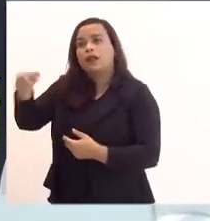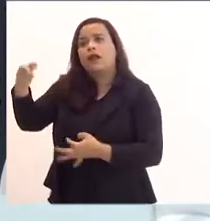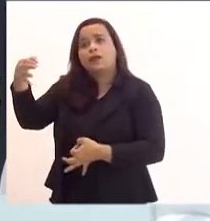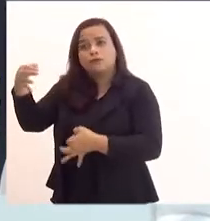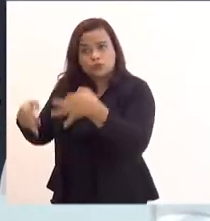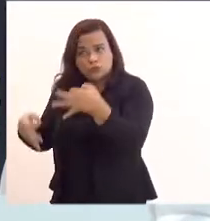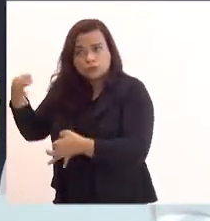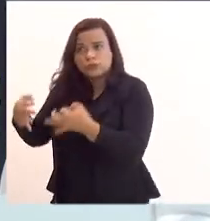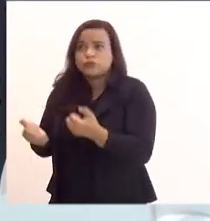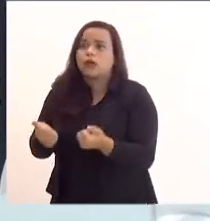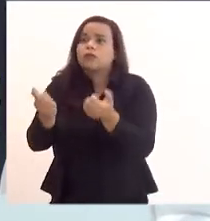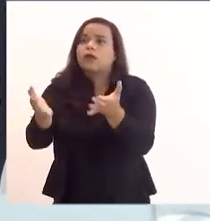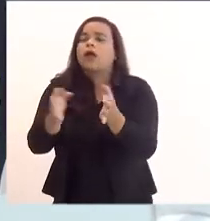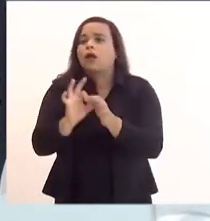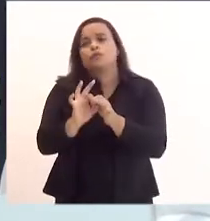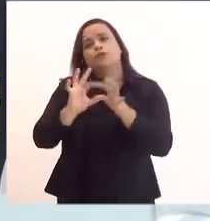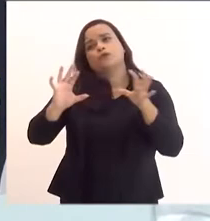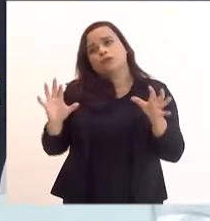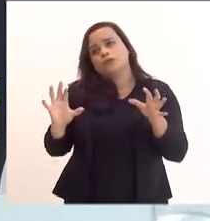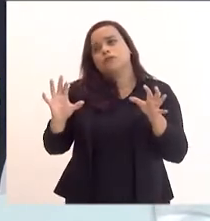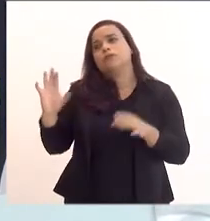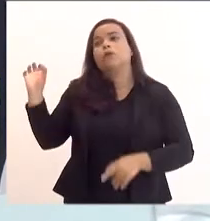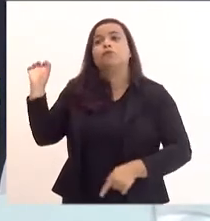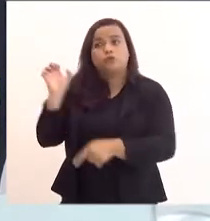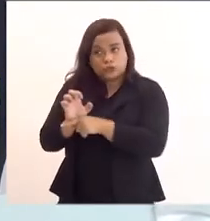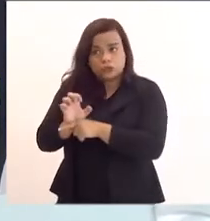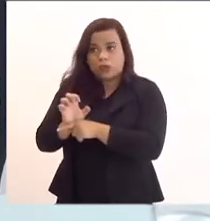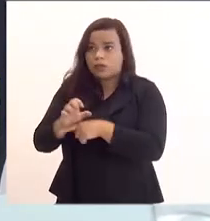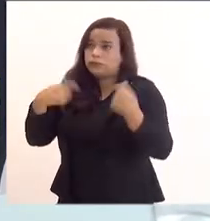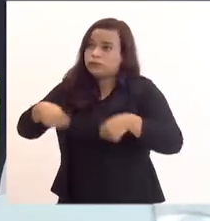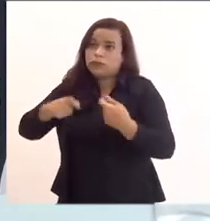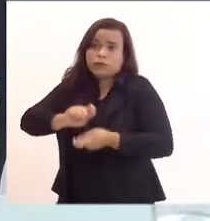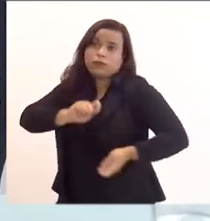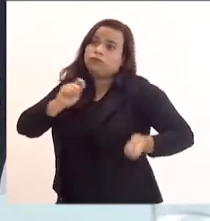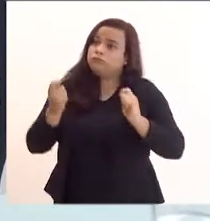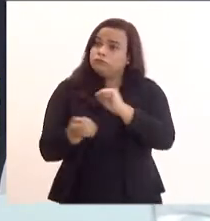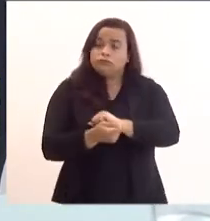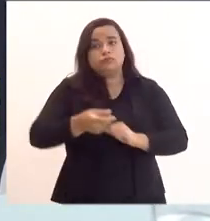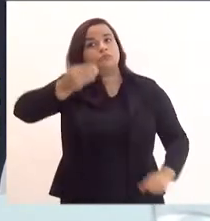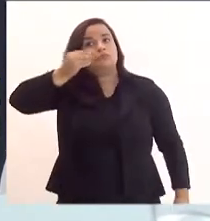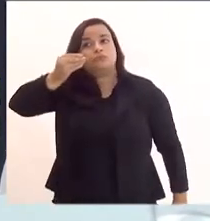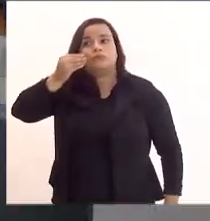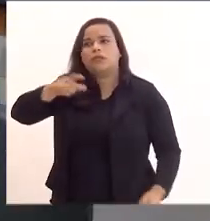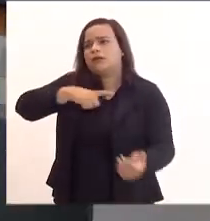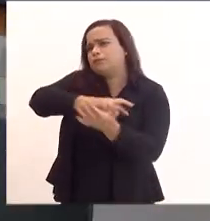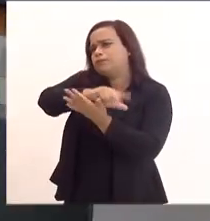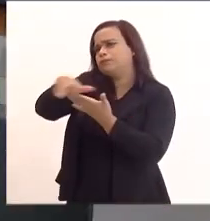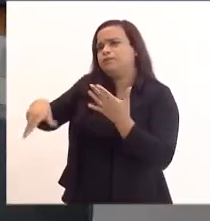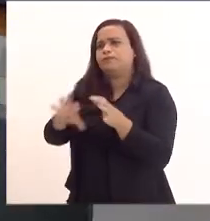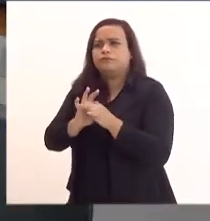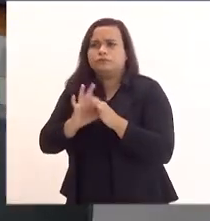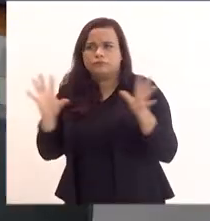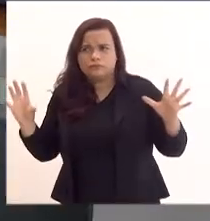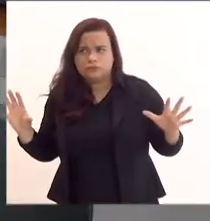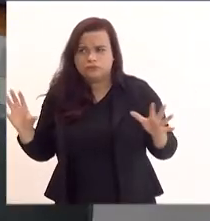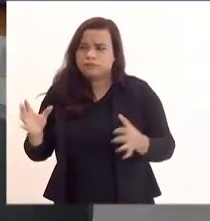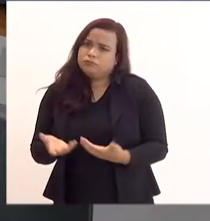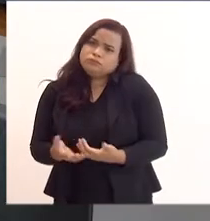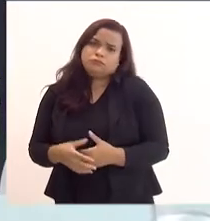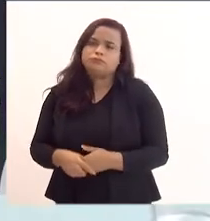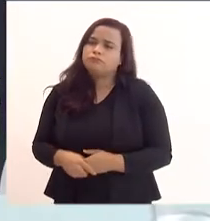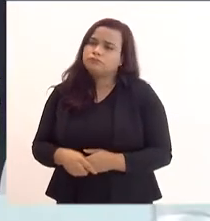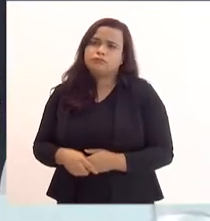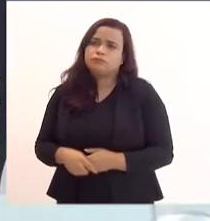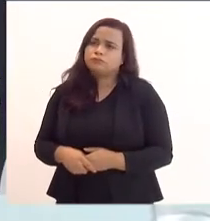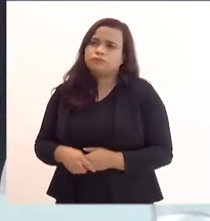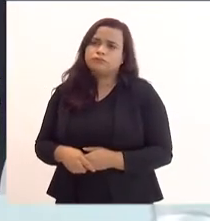O juiz autoriza, o Estado vai se virar para importar. Centenas de autorizações judiciais. Leite, tem leite especial. Ao ponto da